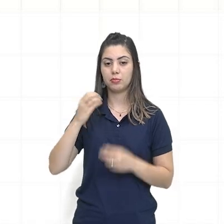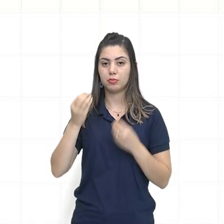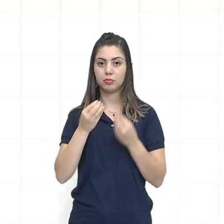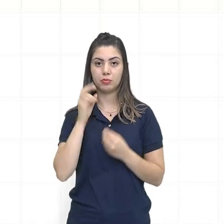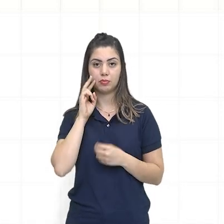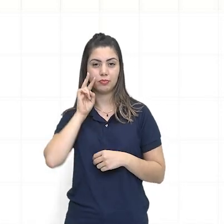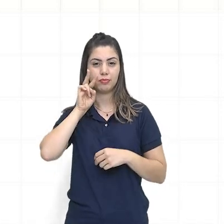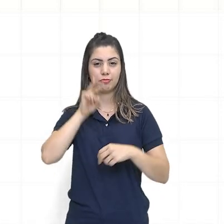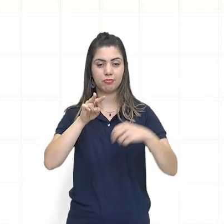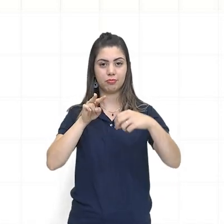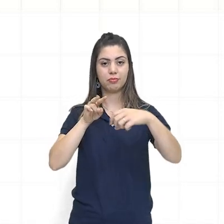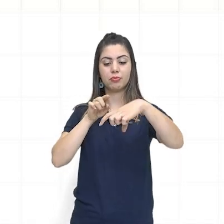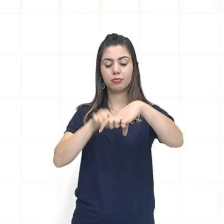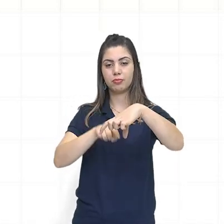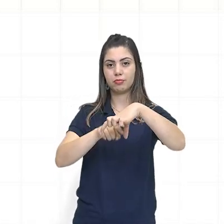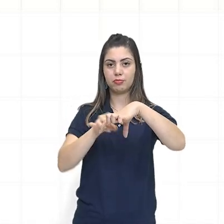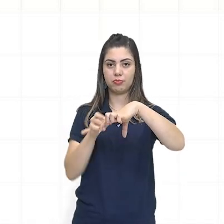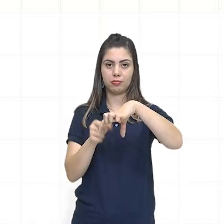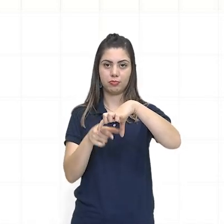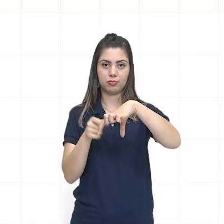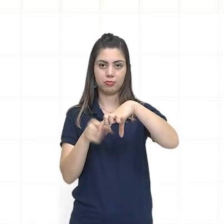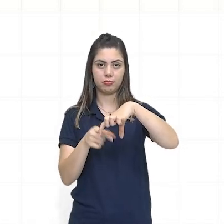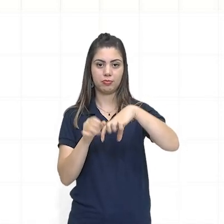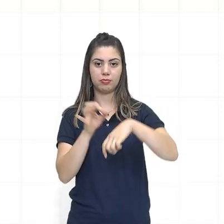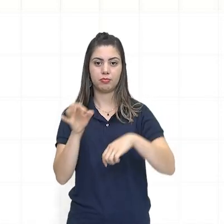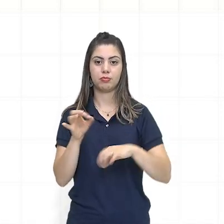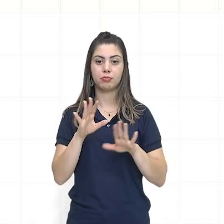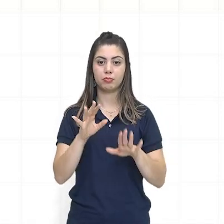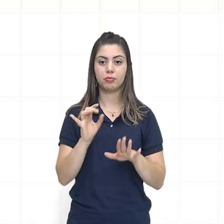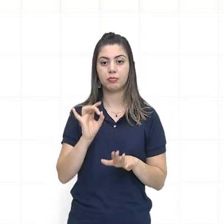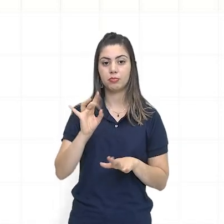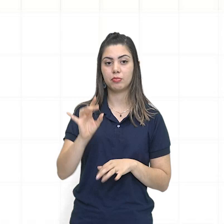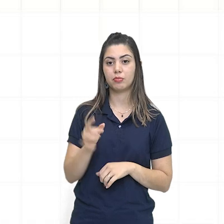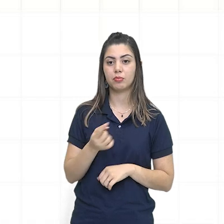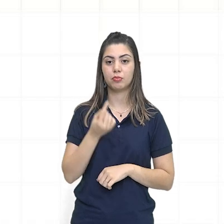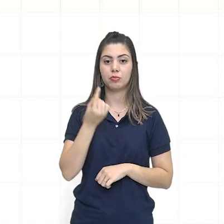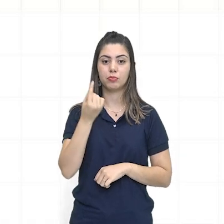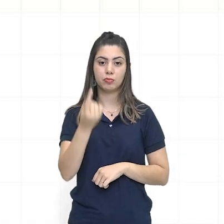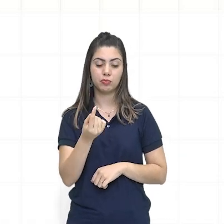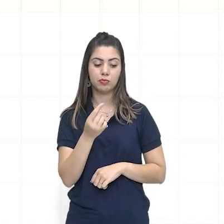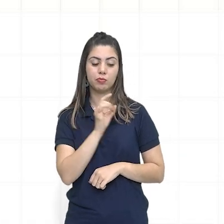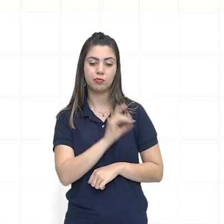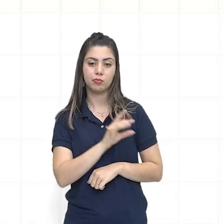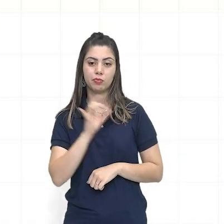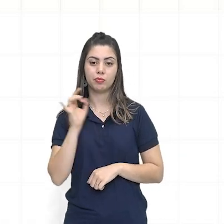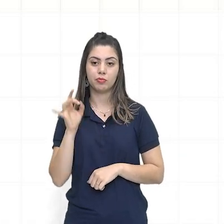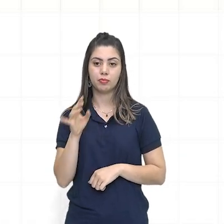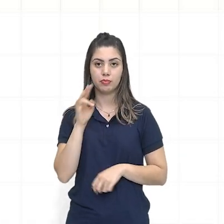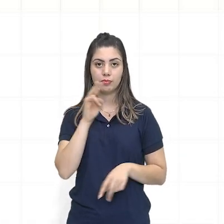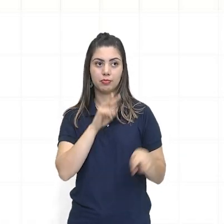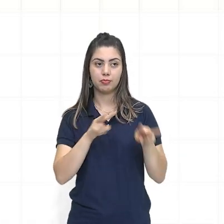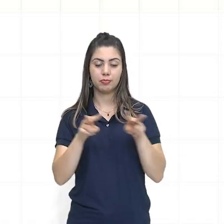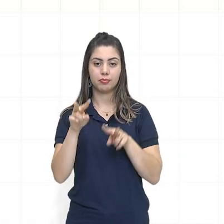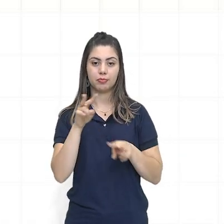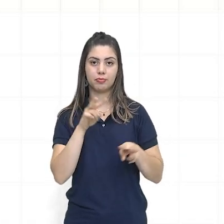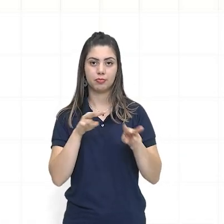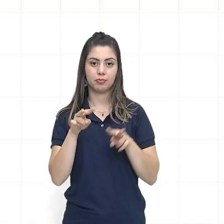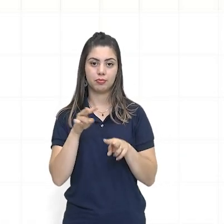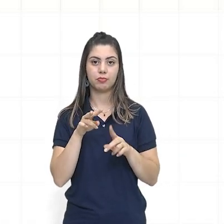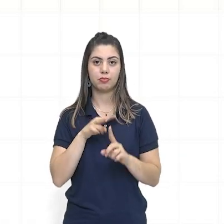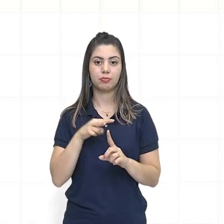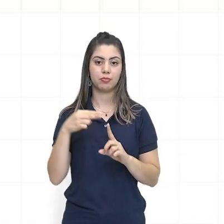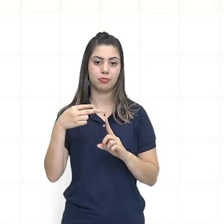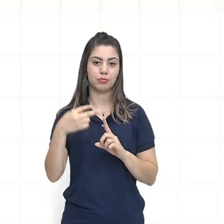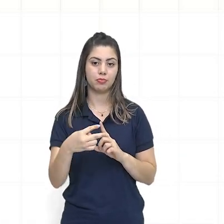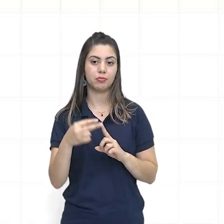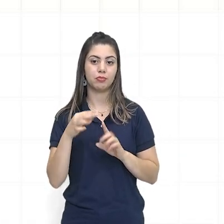para a trave. Considerando que apenas o ângulo de visão de cada jogador mostrado na figura influenciará